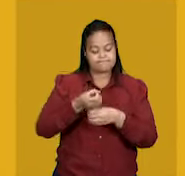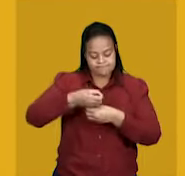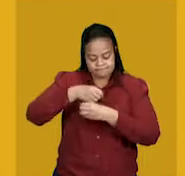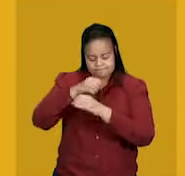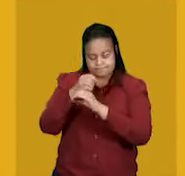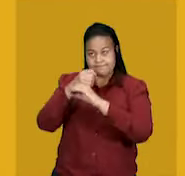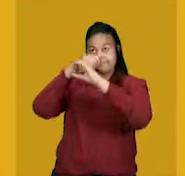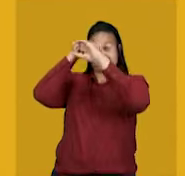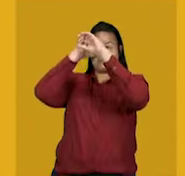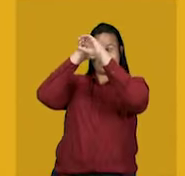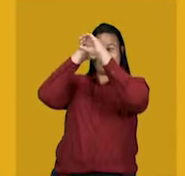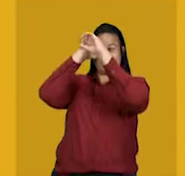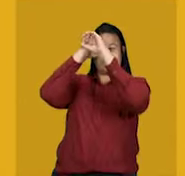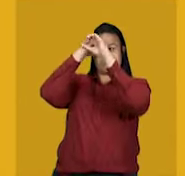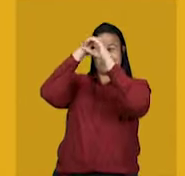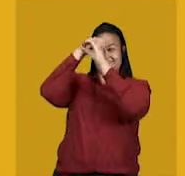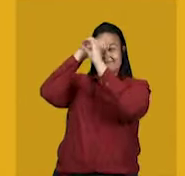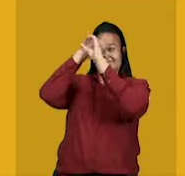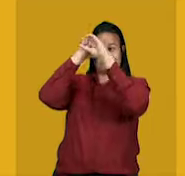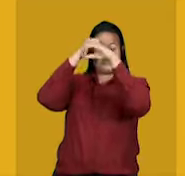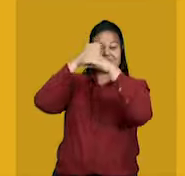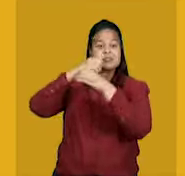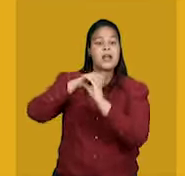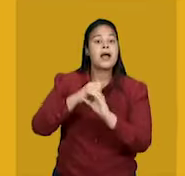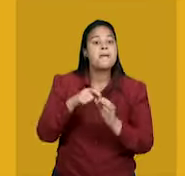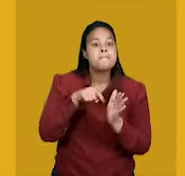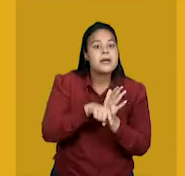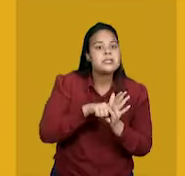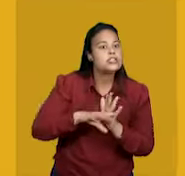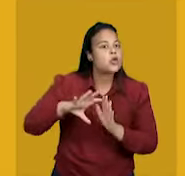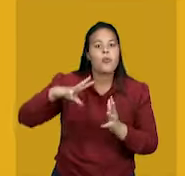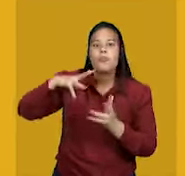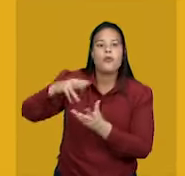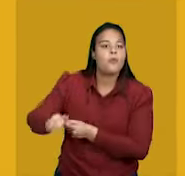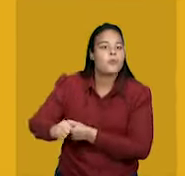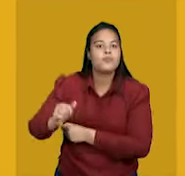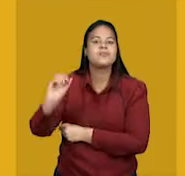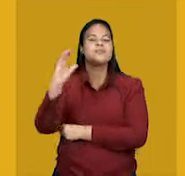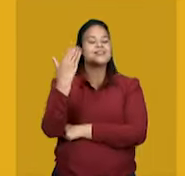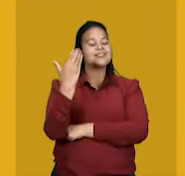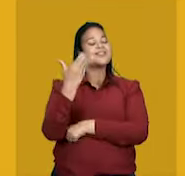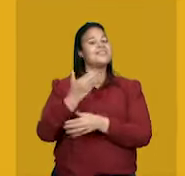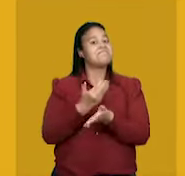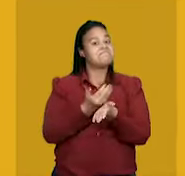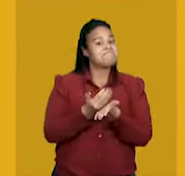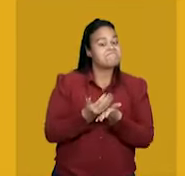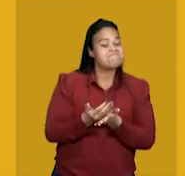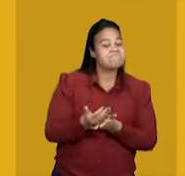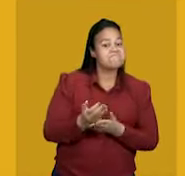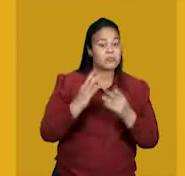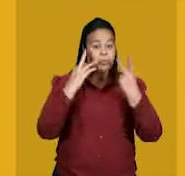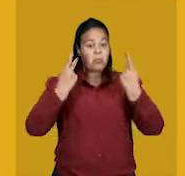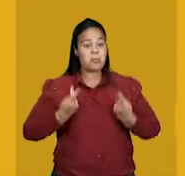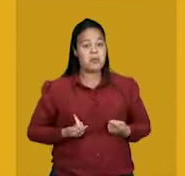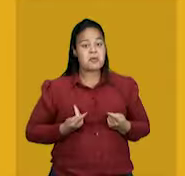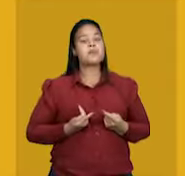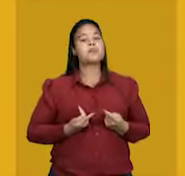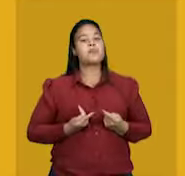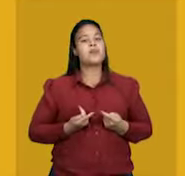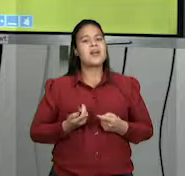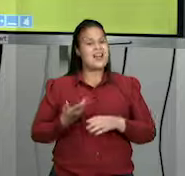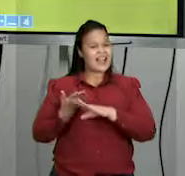A ciência investiga o mundo e, a princípio, o homem fazia isso a olho